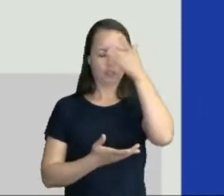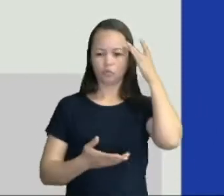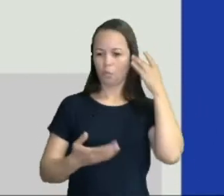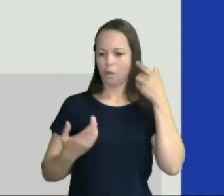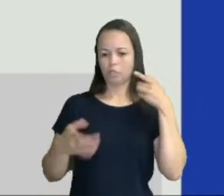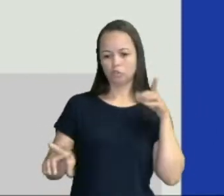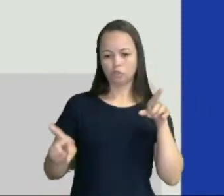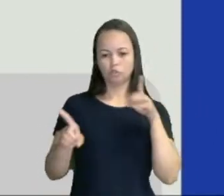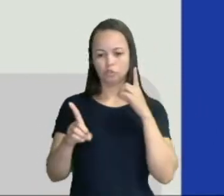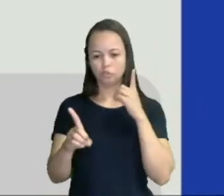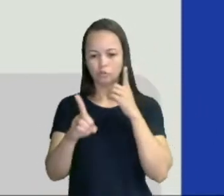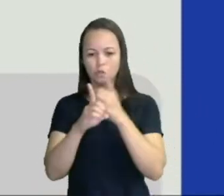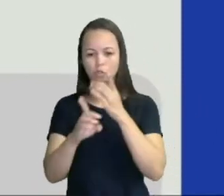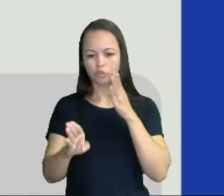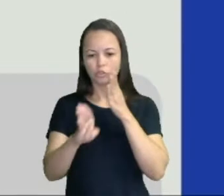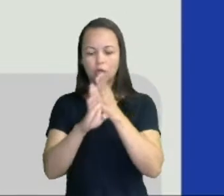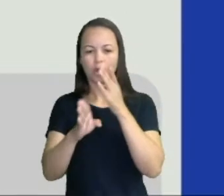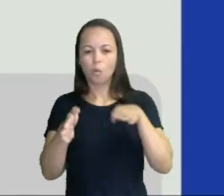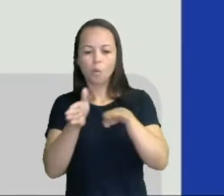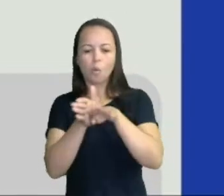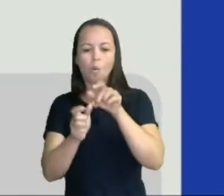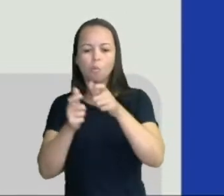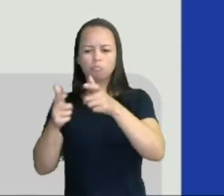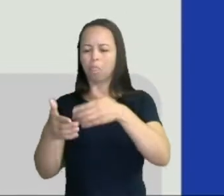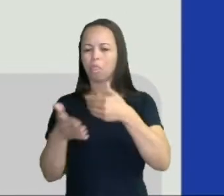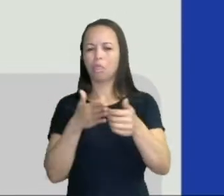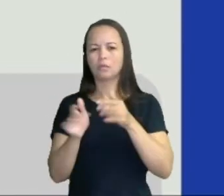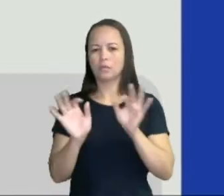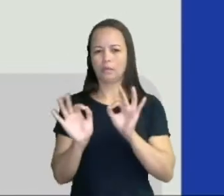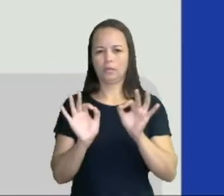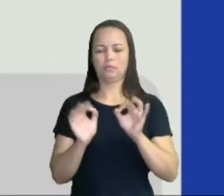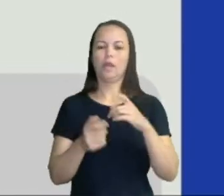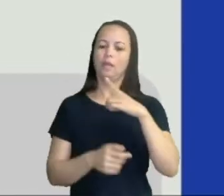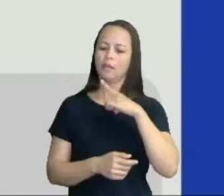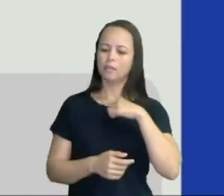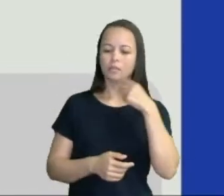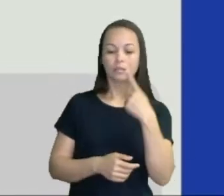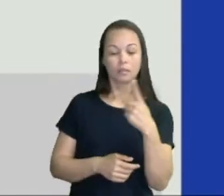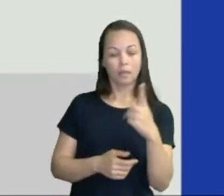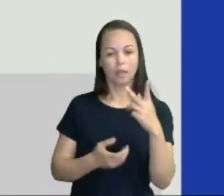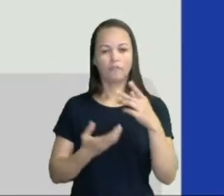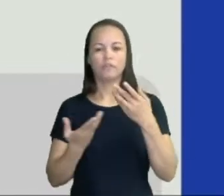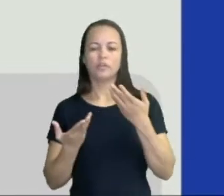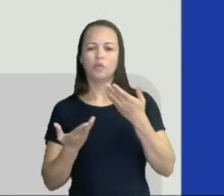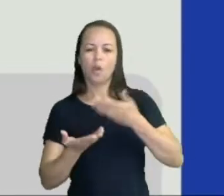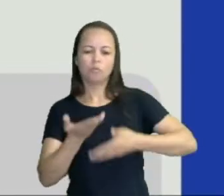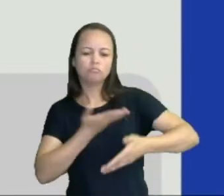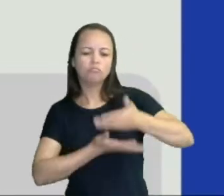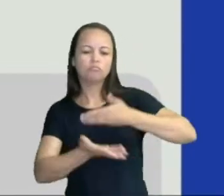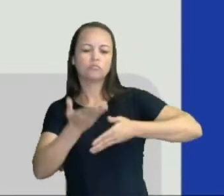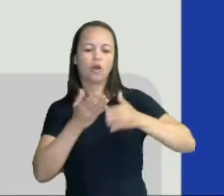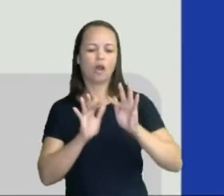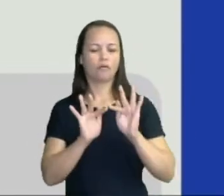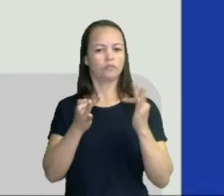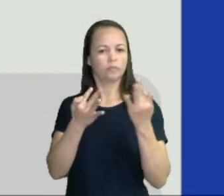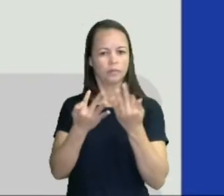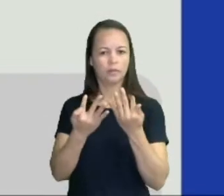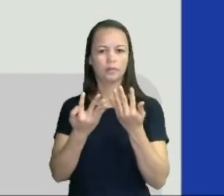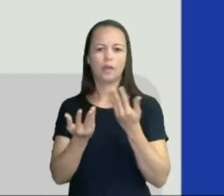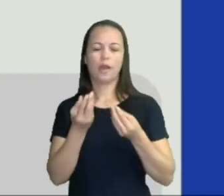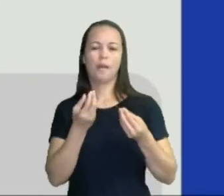nada. Ele teve uma origem familiar que contribuiu, então, seus interesses